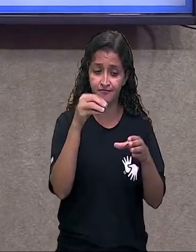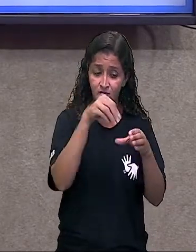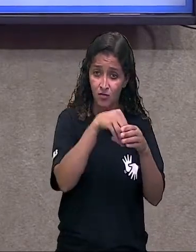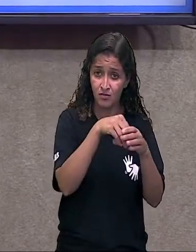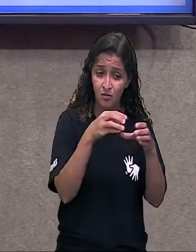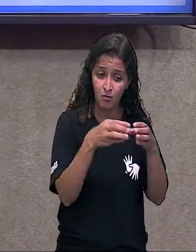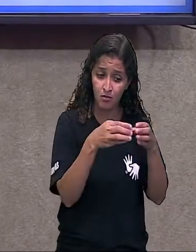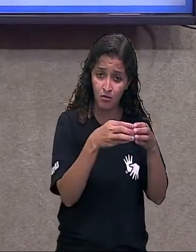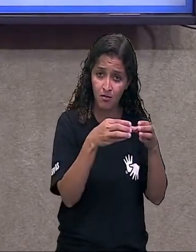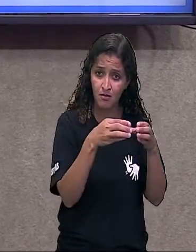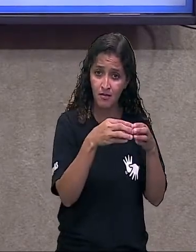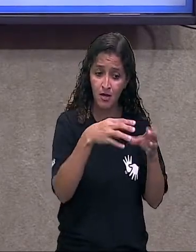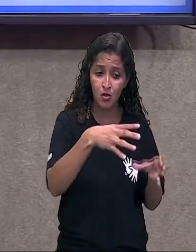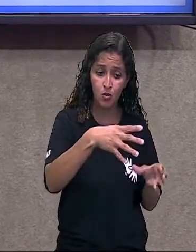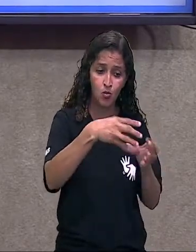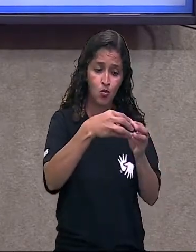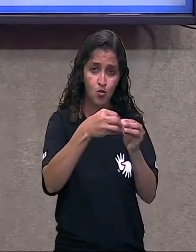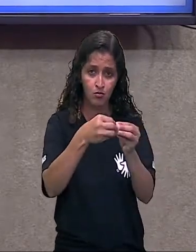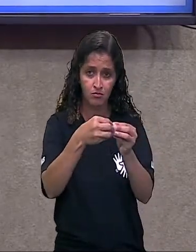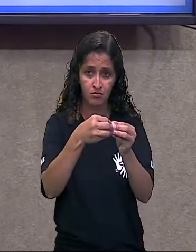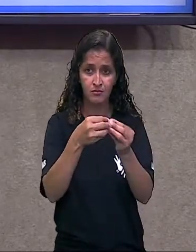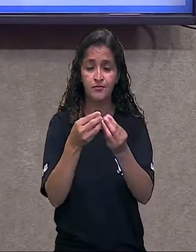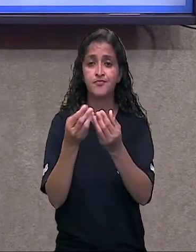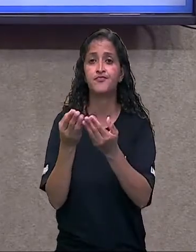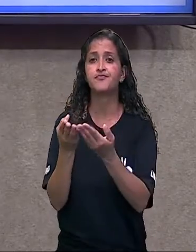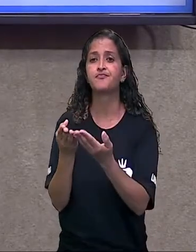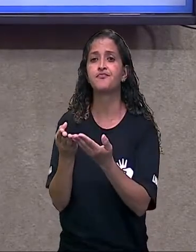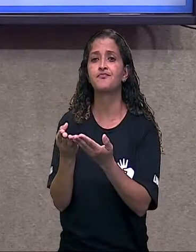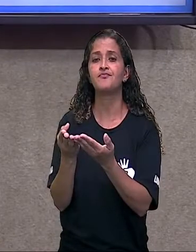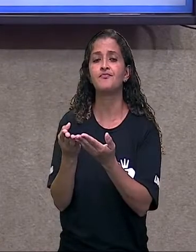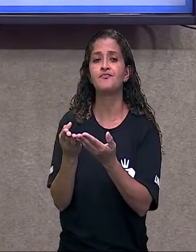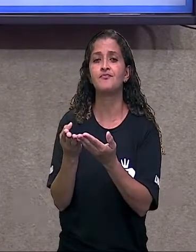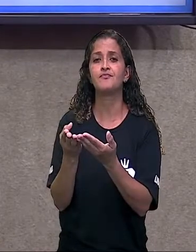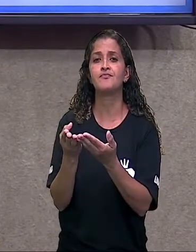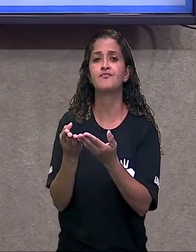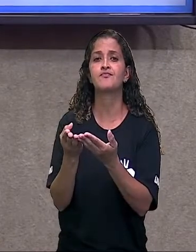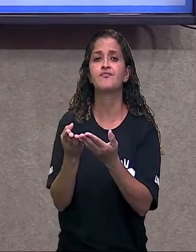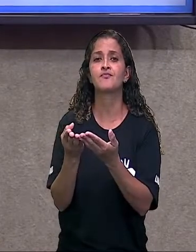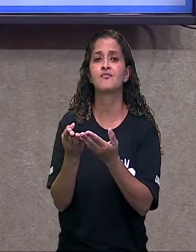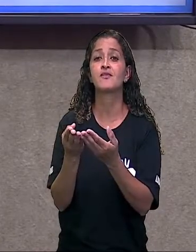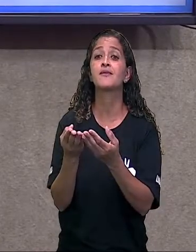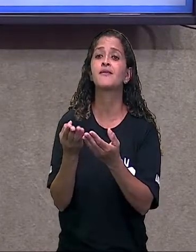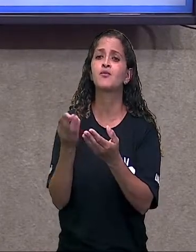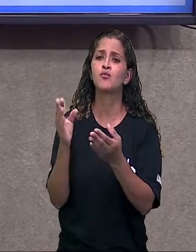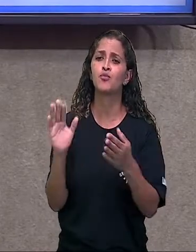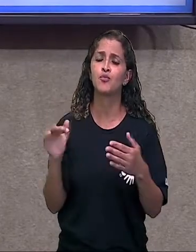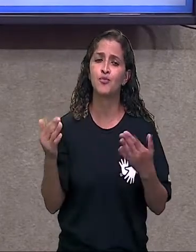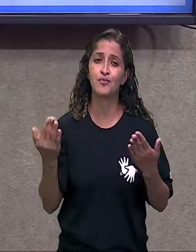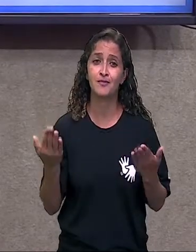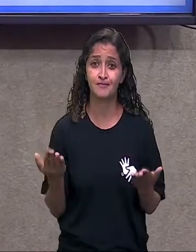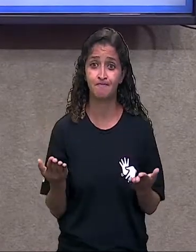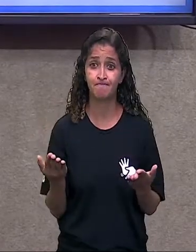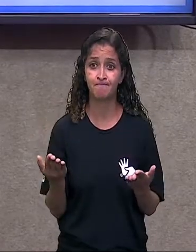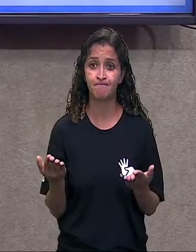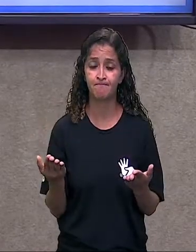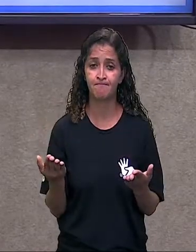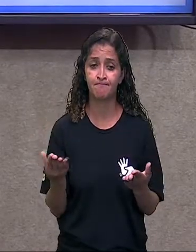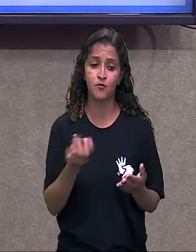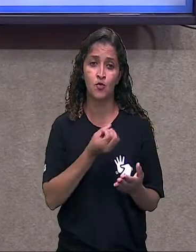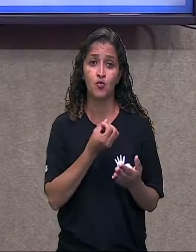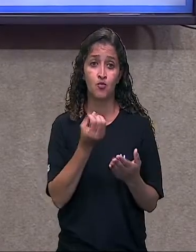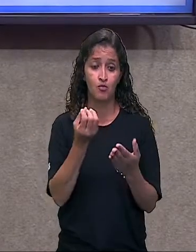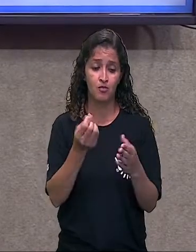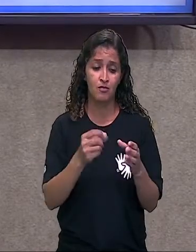10 unidades. E aí, quando nós queremos representar